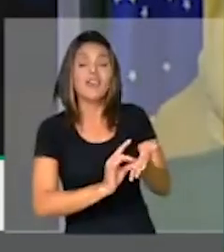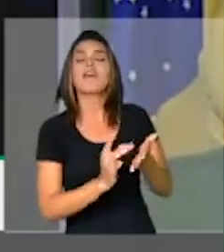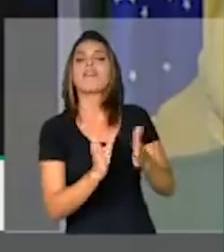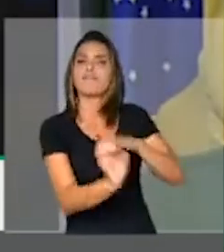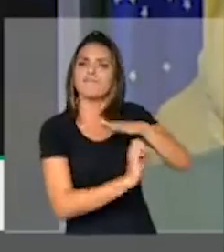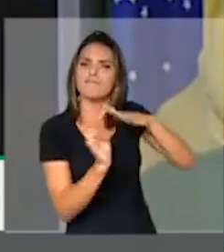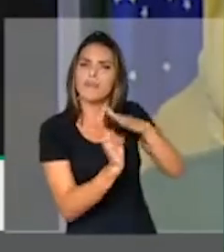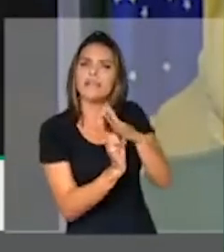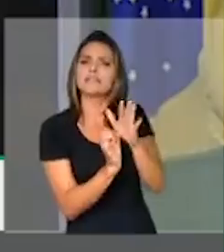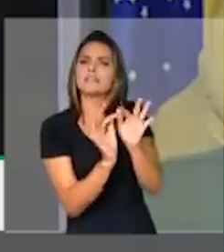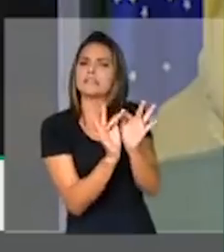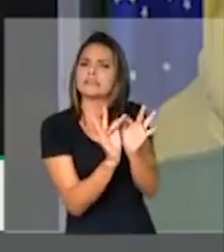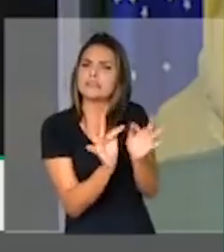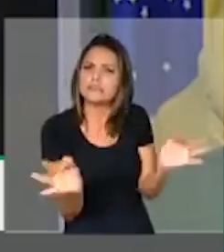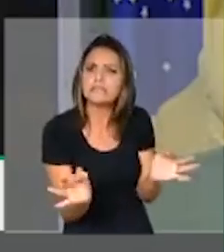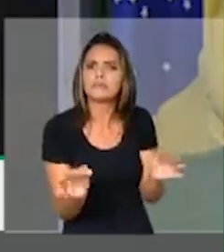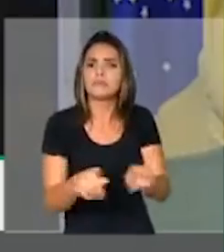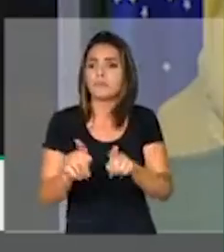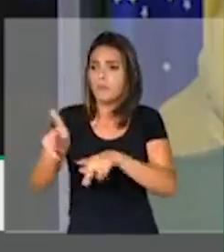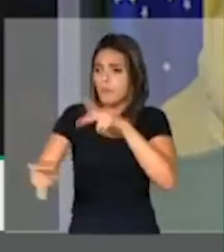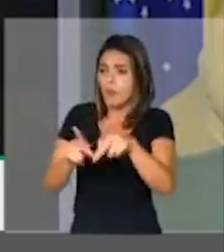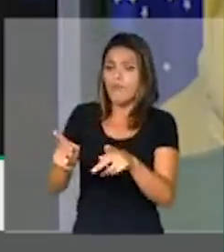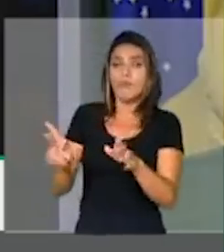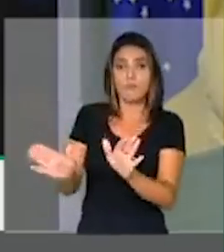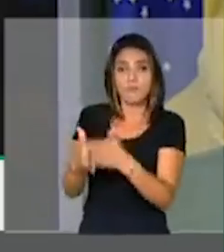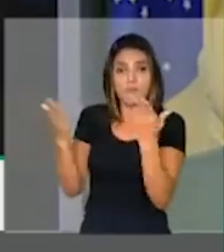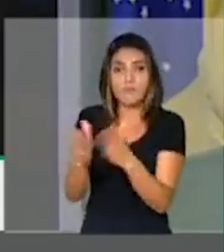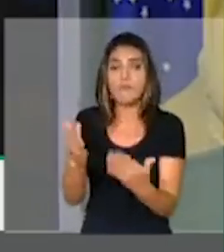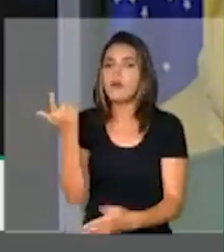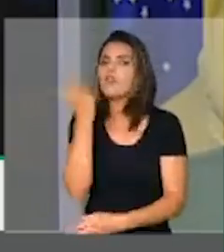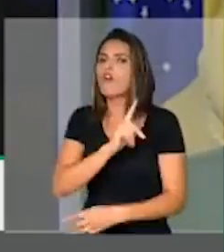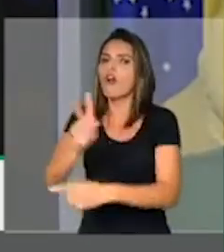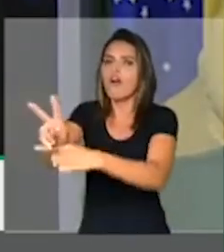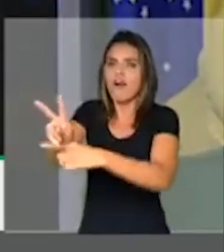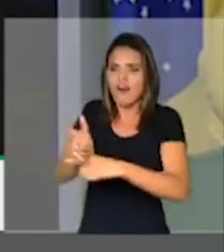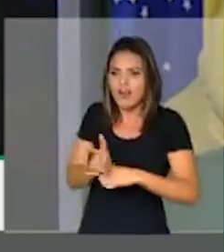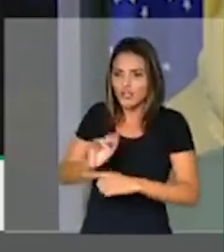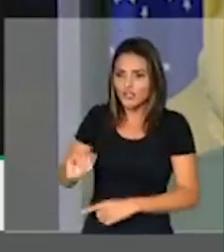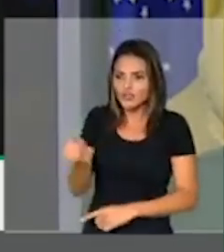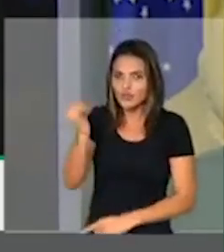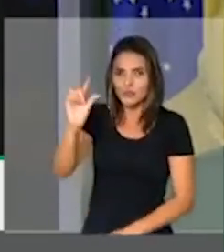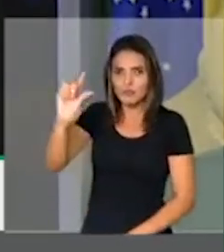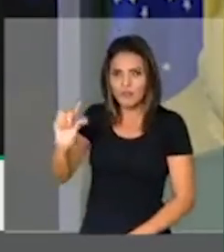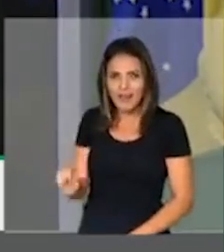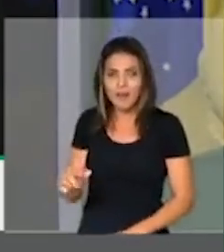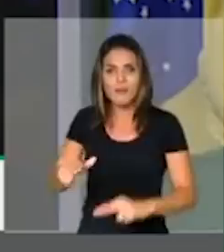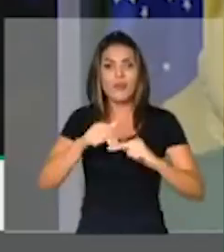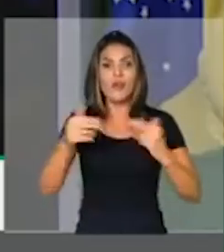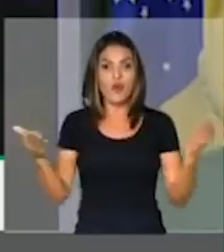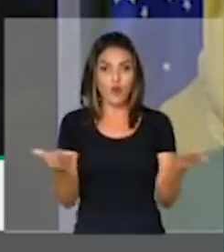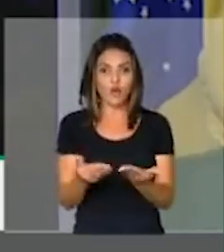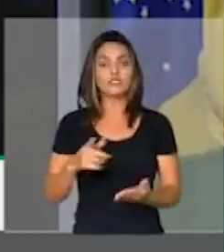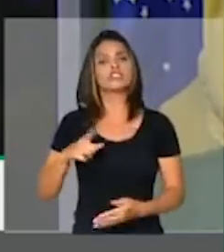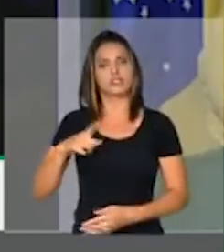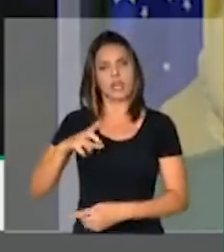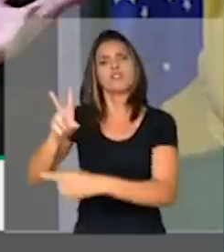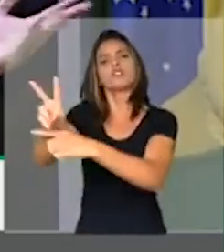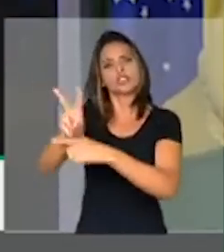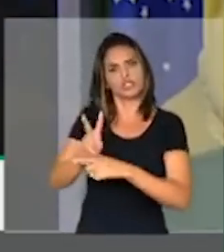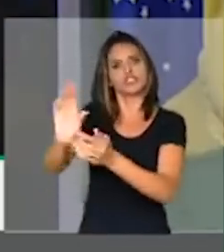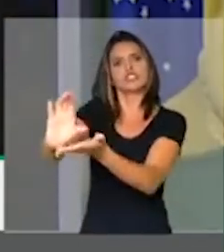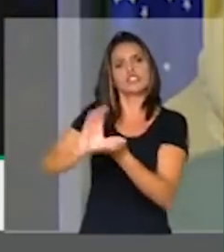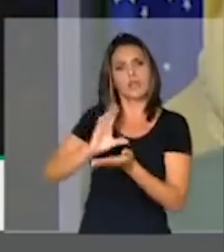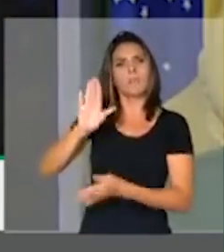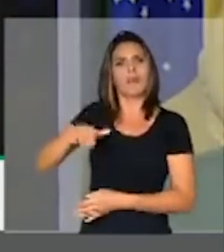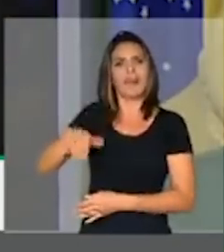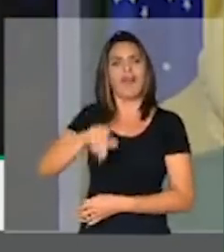instituições financeiras e são os mais pobres que se beneficiam do crédito mais barato, quando hoje só tem direito a crédito barato